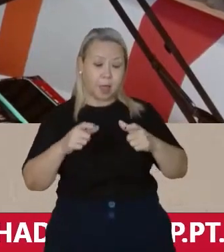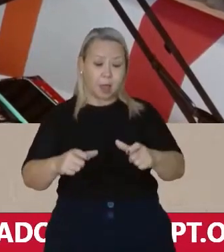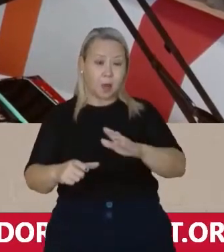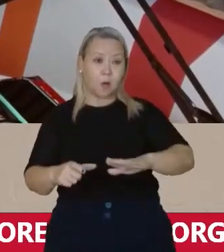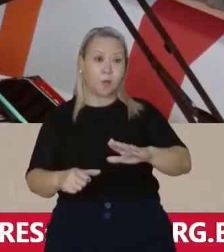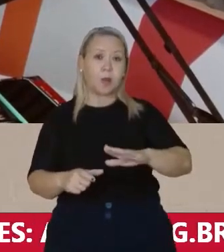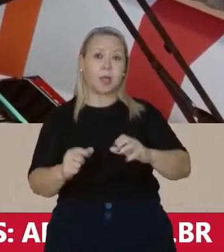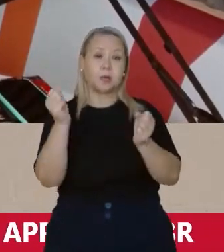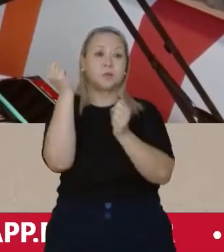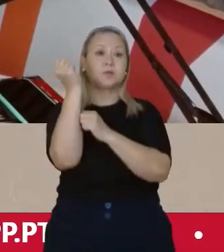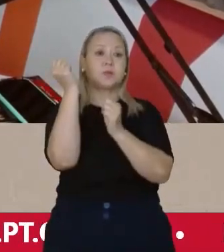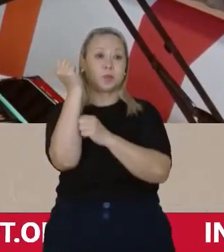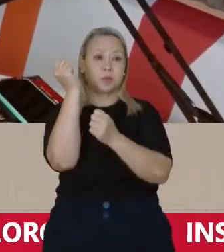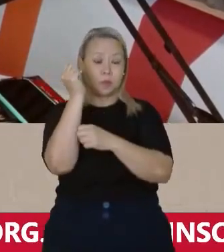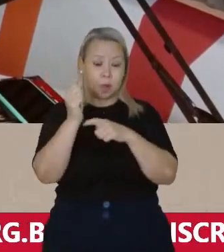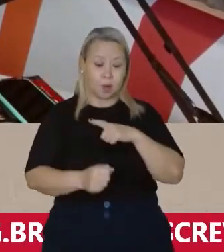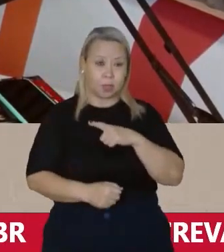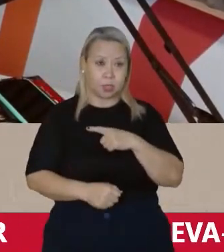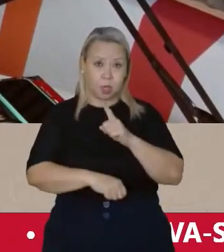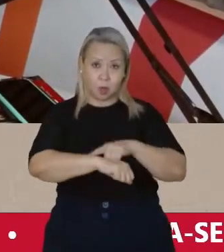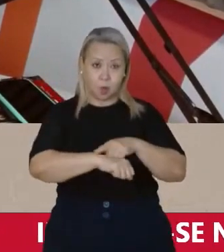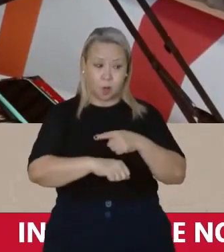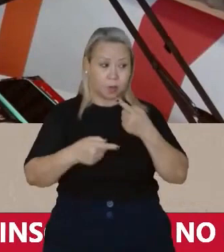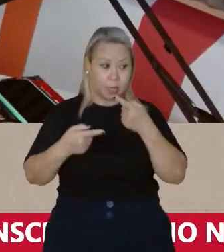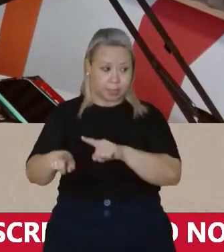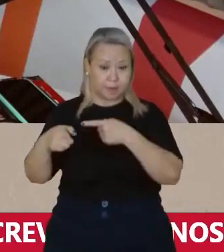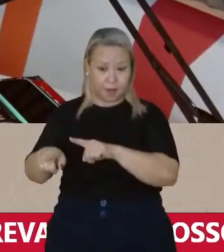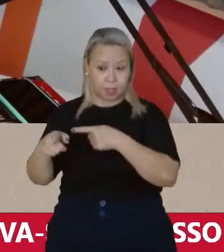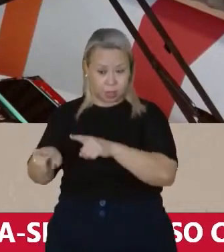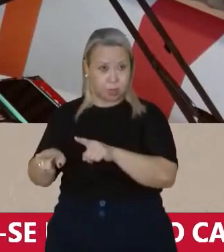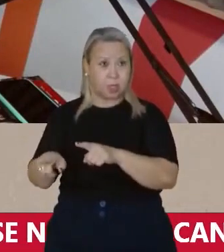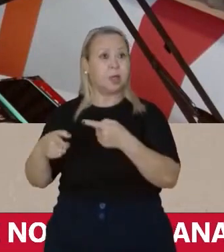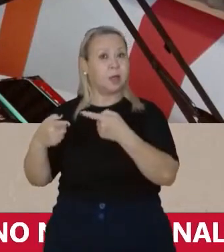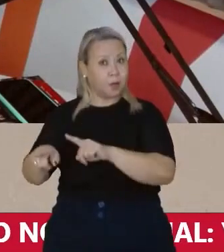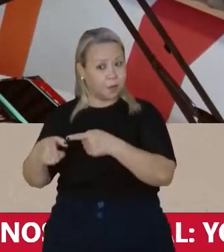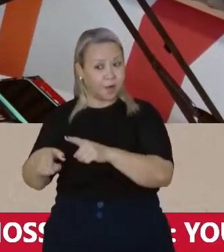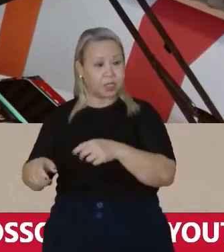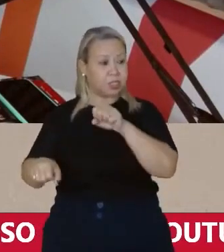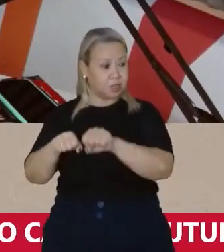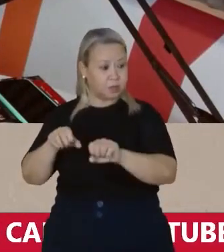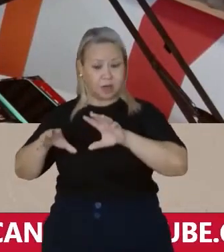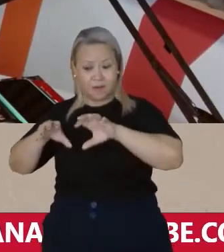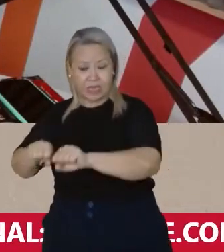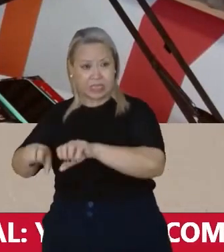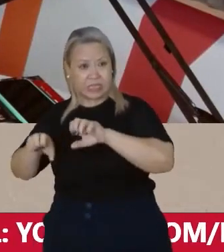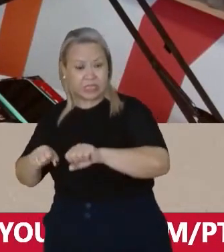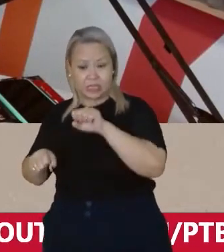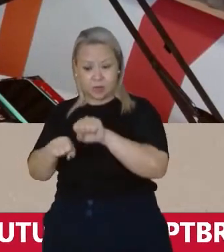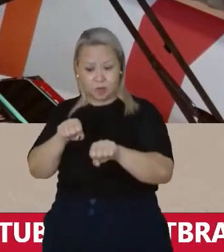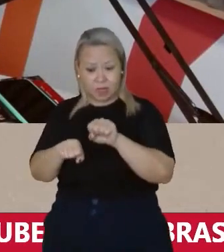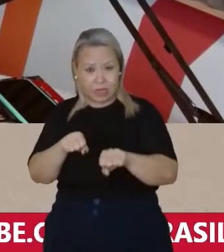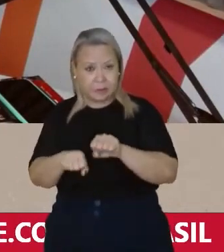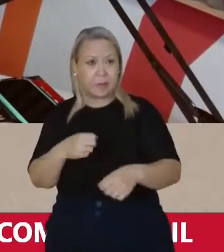pau. Então, que quando eles invadissem, eles estavam invadindo mesmo e quebrando, e batendo, e botando